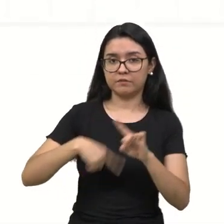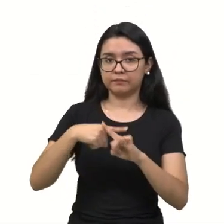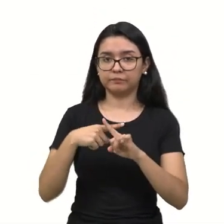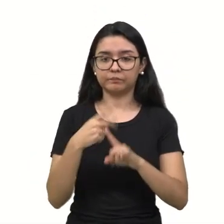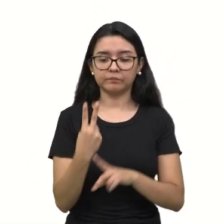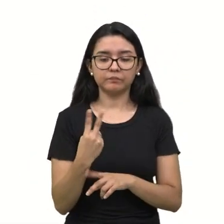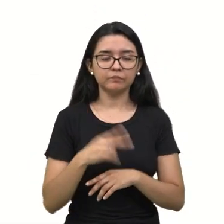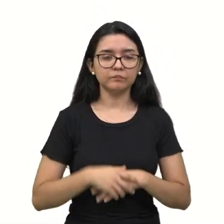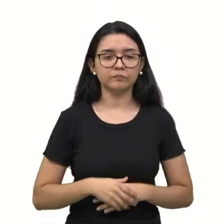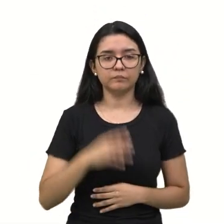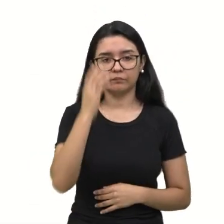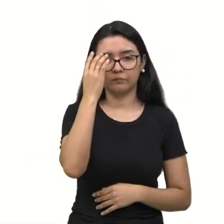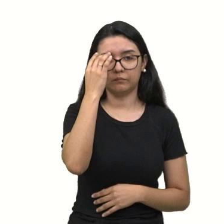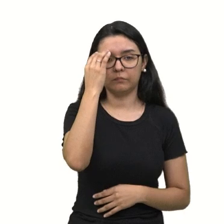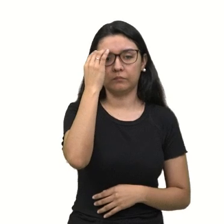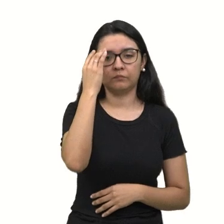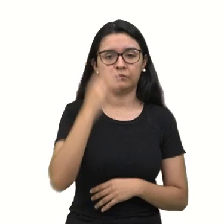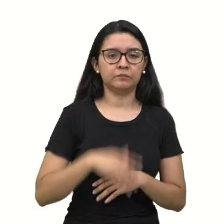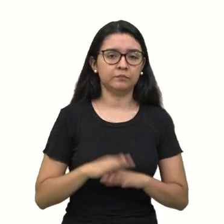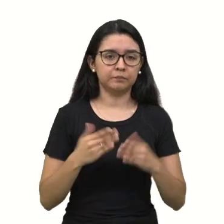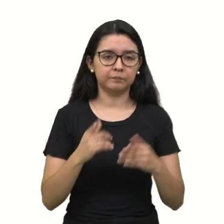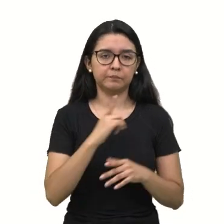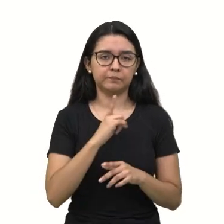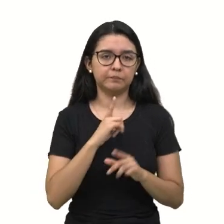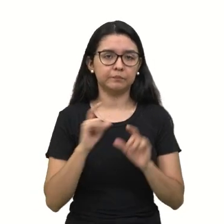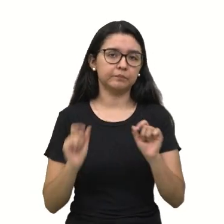ó, nós temos aqui